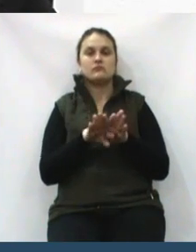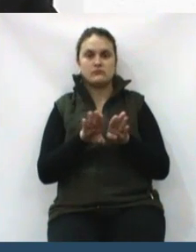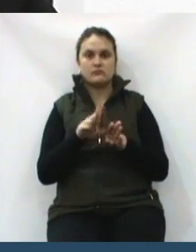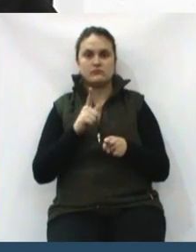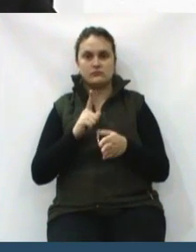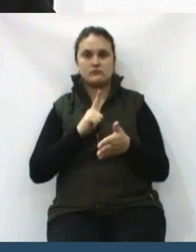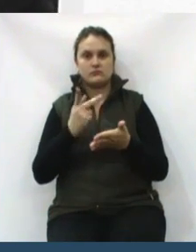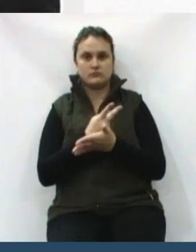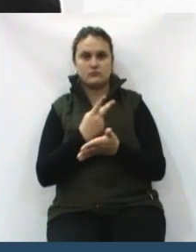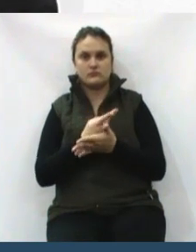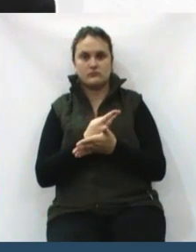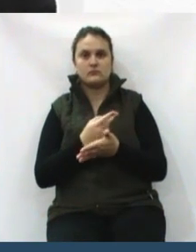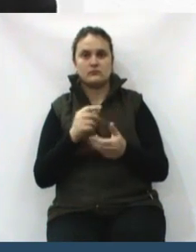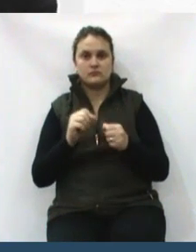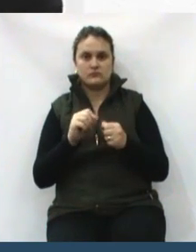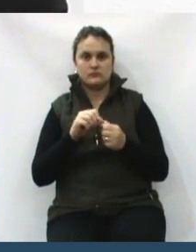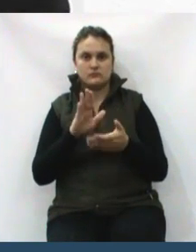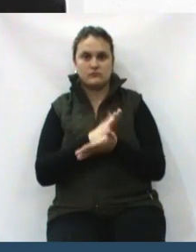público, mas